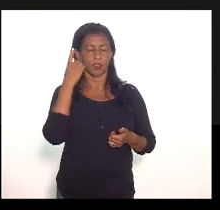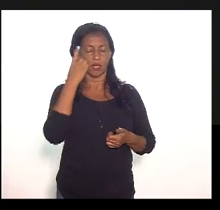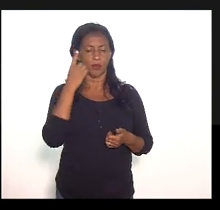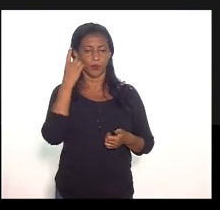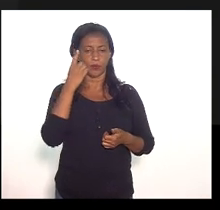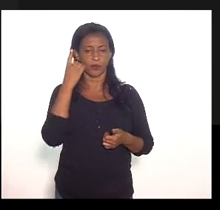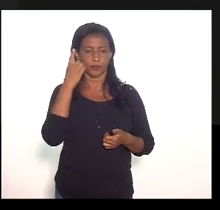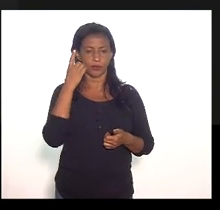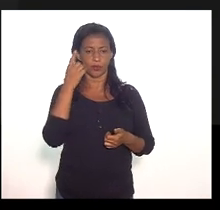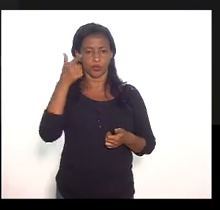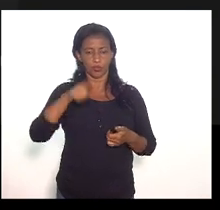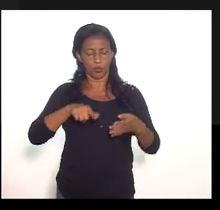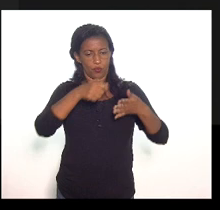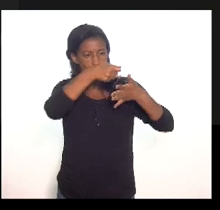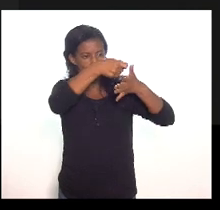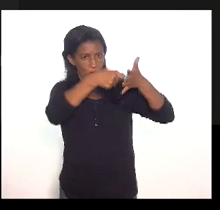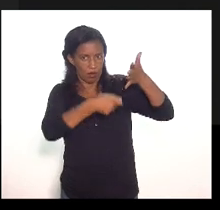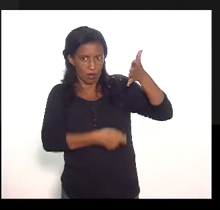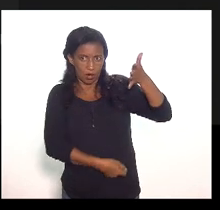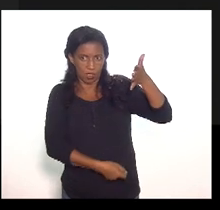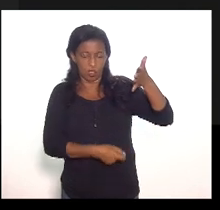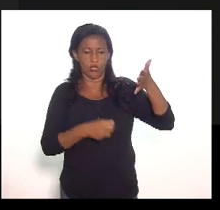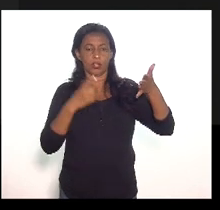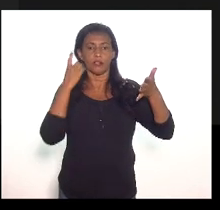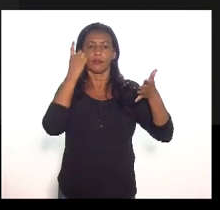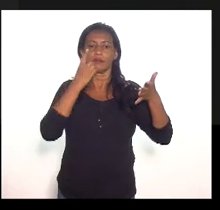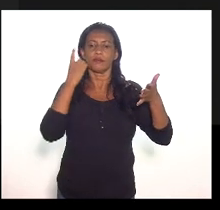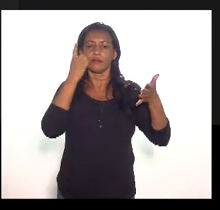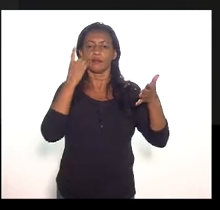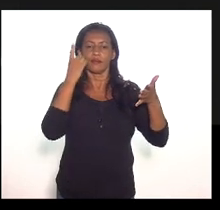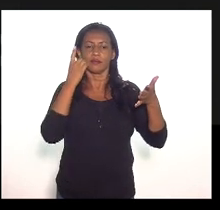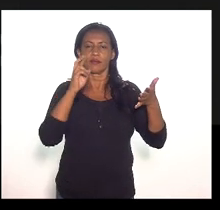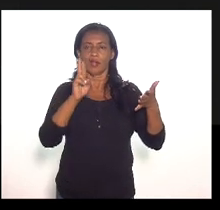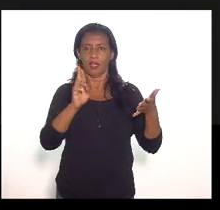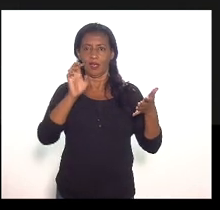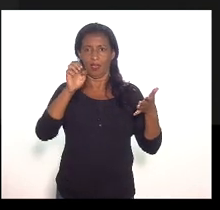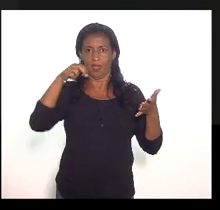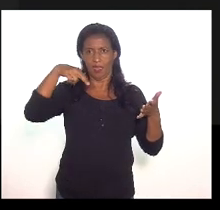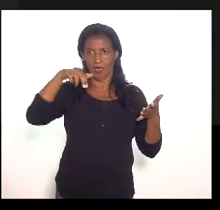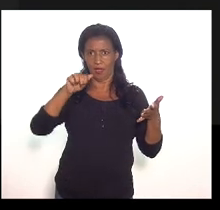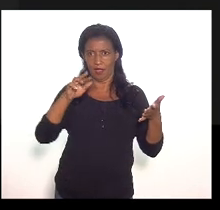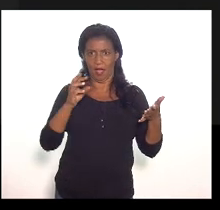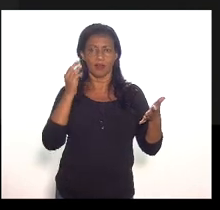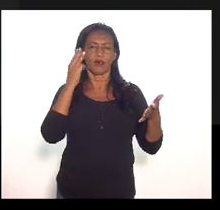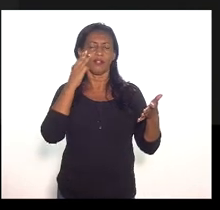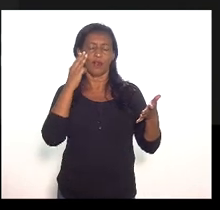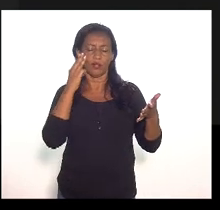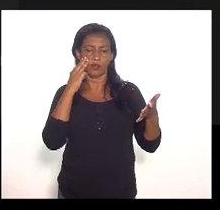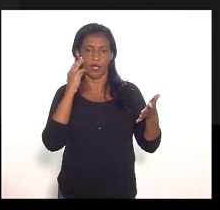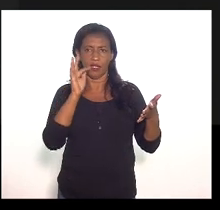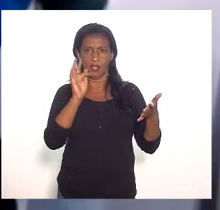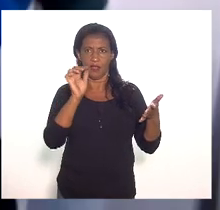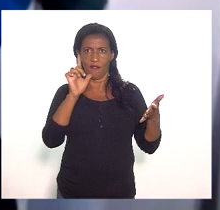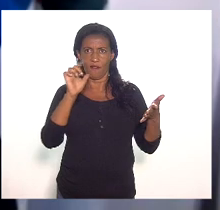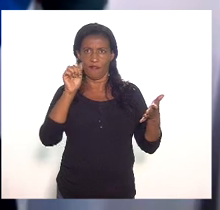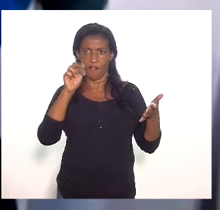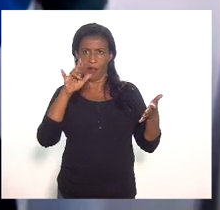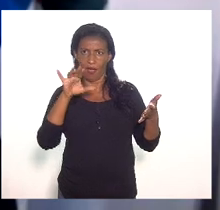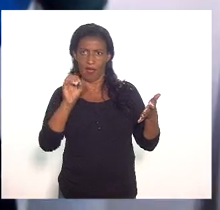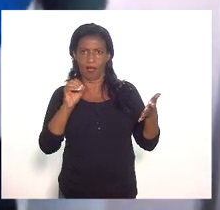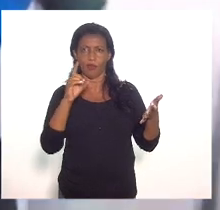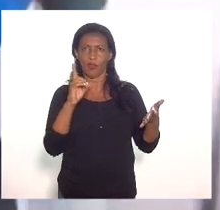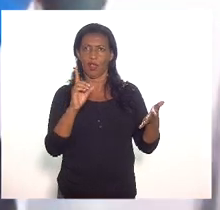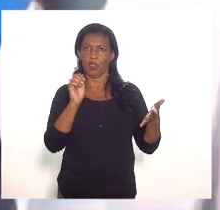Rejane. Então, vamos lá, são uma, vou falar aqui, deputada Renata Souza, Valdeque Carneiro, Flávio Serafini,